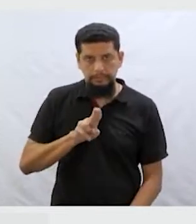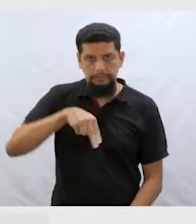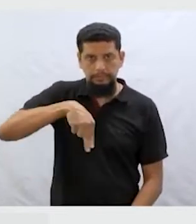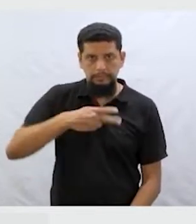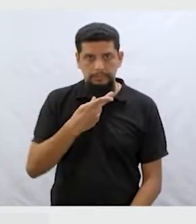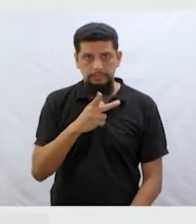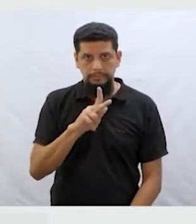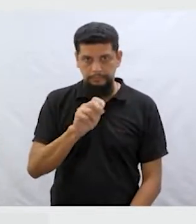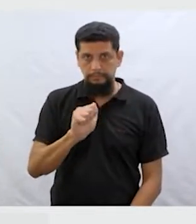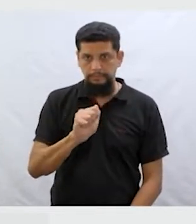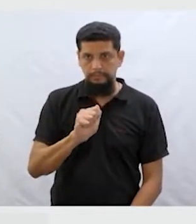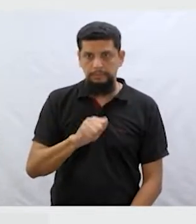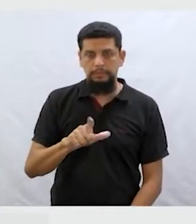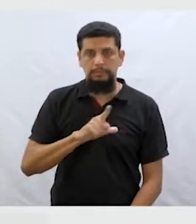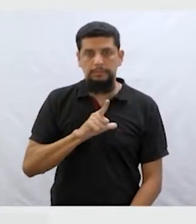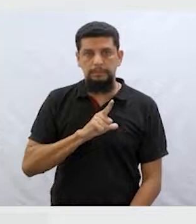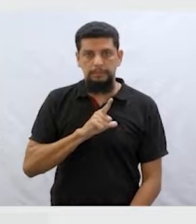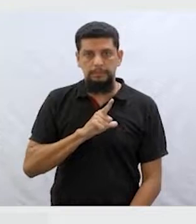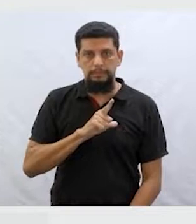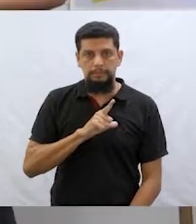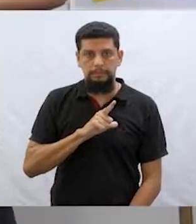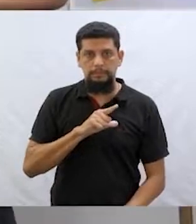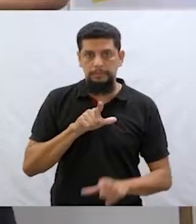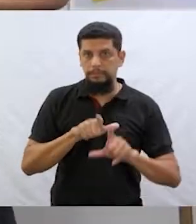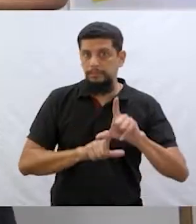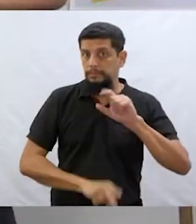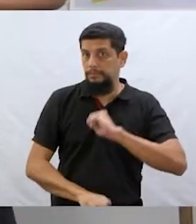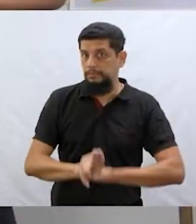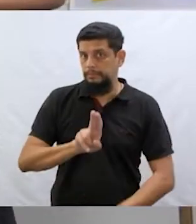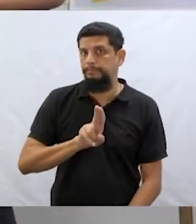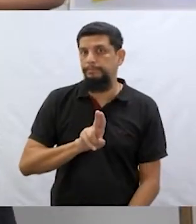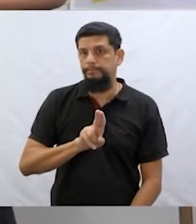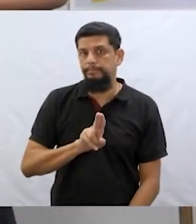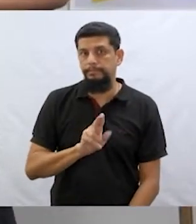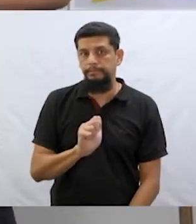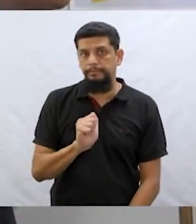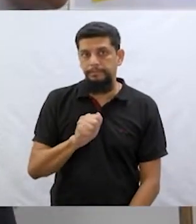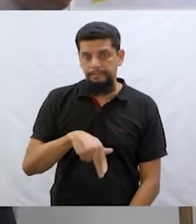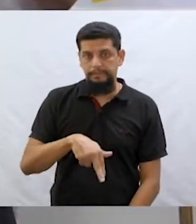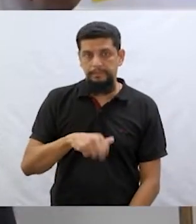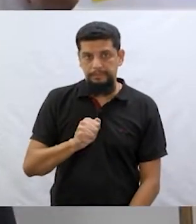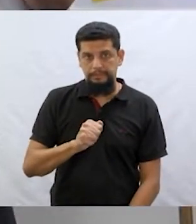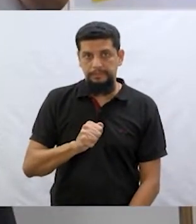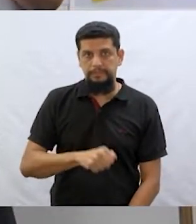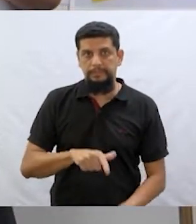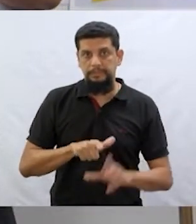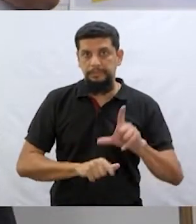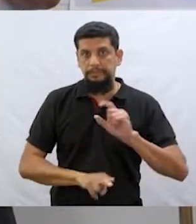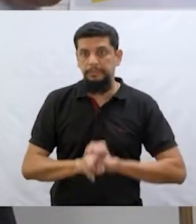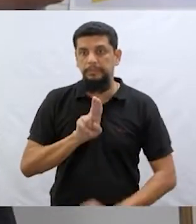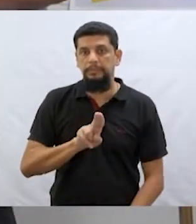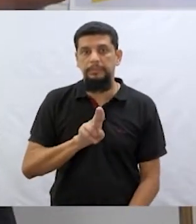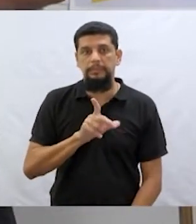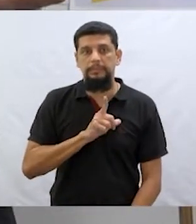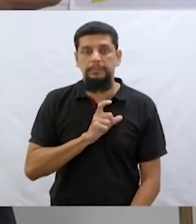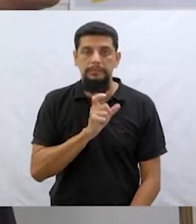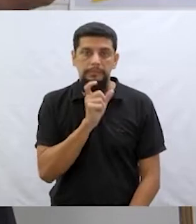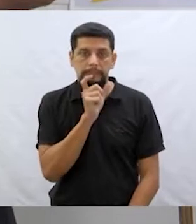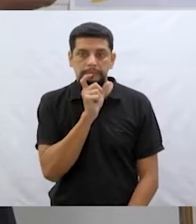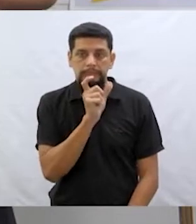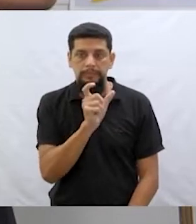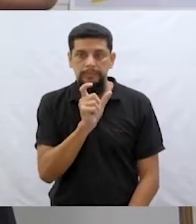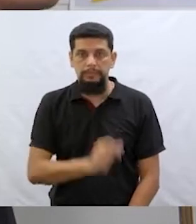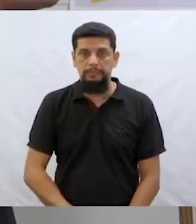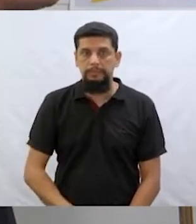É a unha. Unha também começa com a letra U. É, e a Ana tá me dizendo que a letra U também está